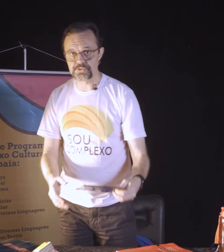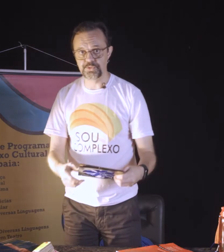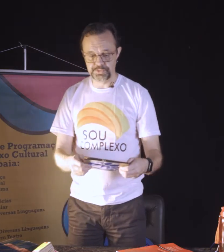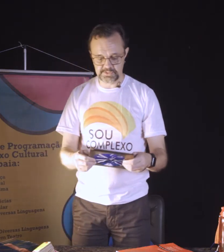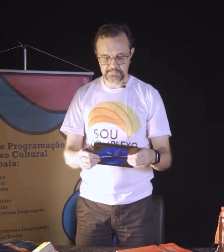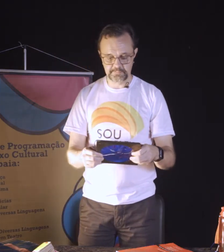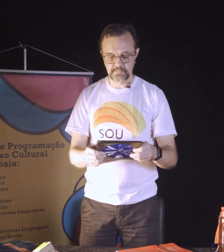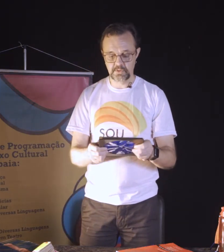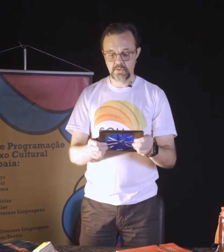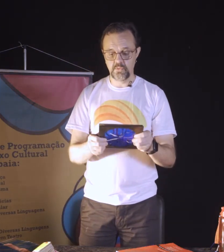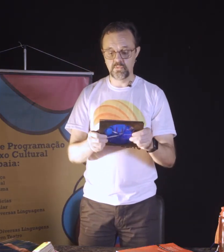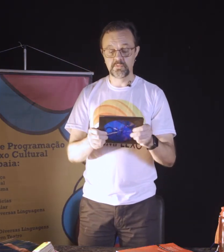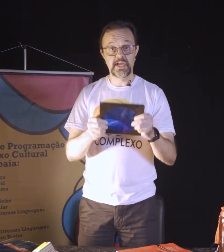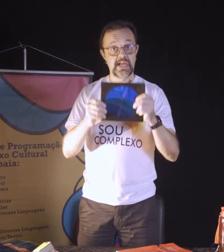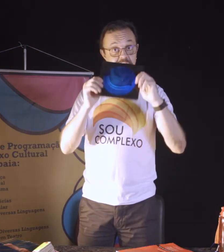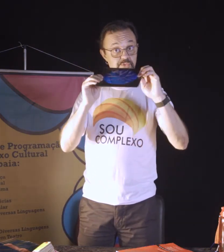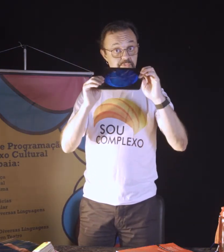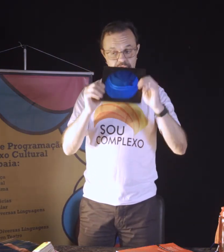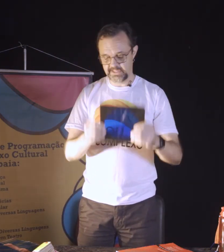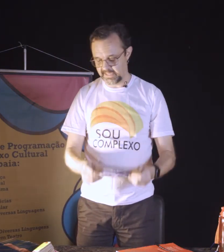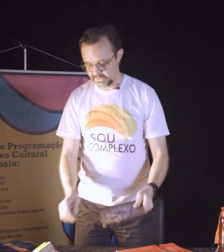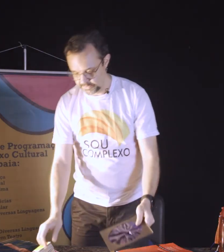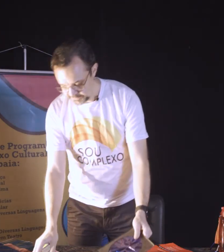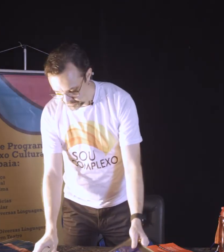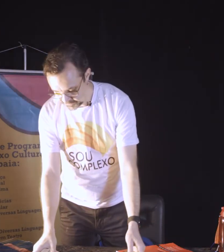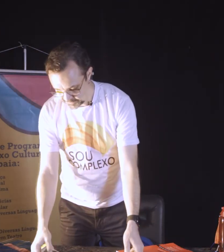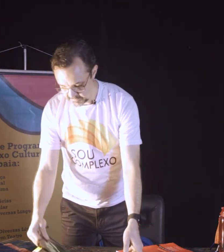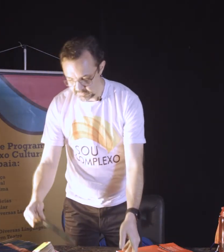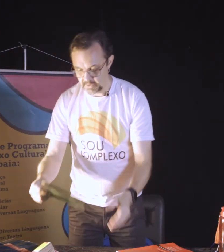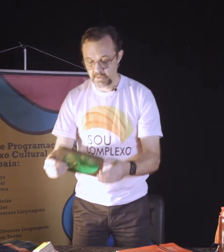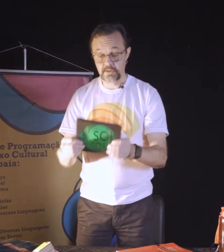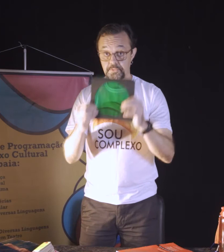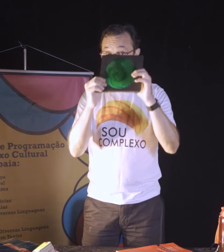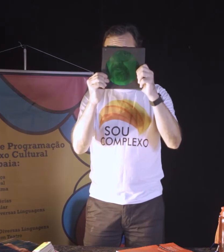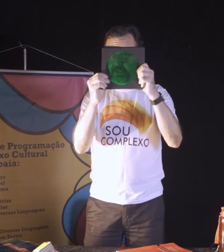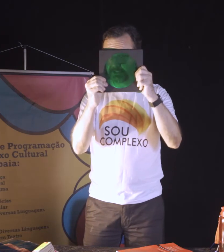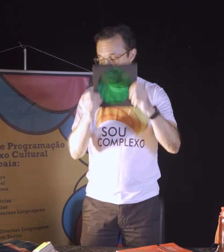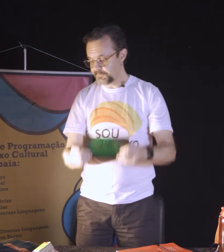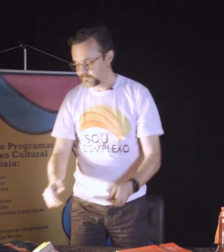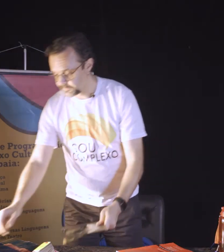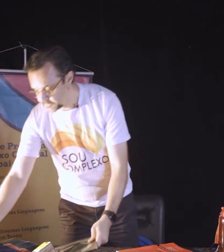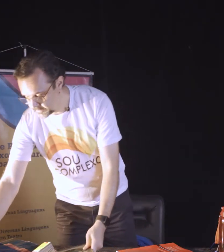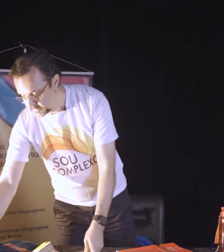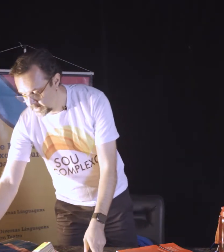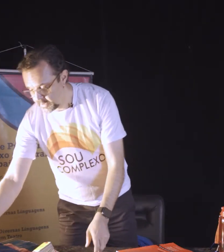3 filtros de luz. Um azul violetado, um